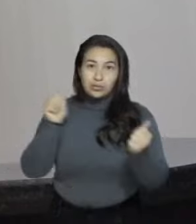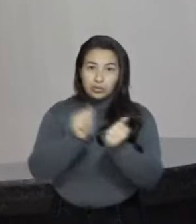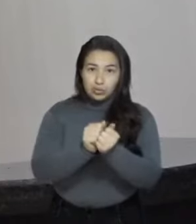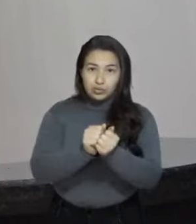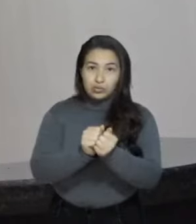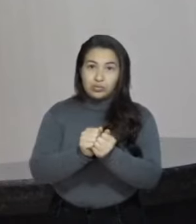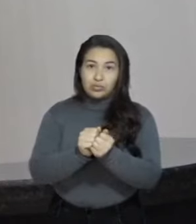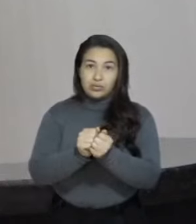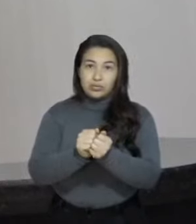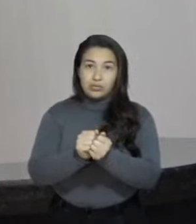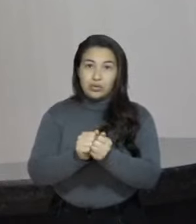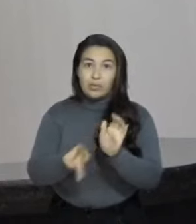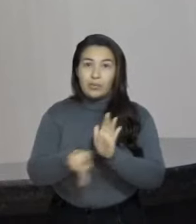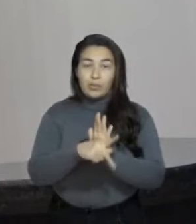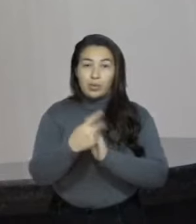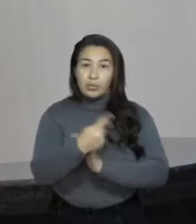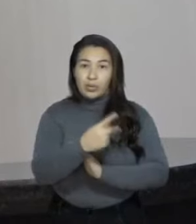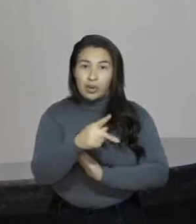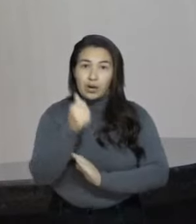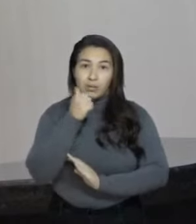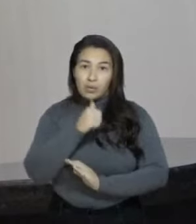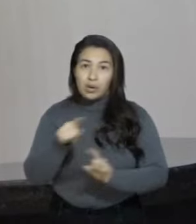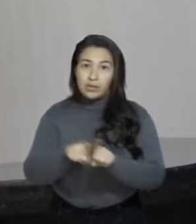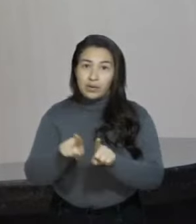mas é dos homens também obrigado